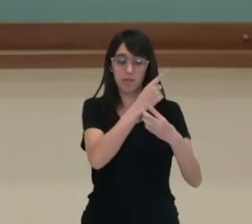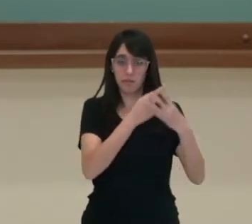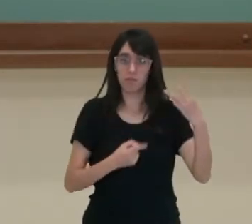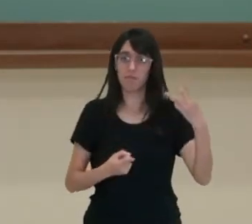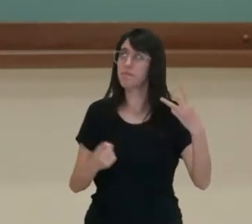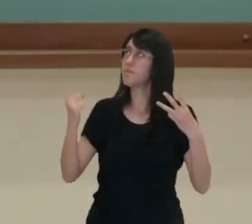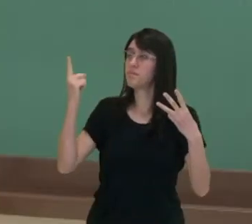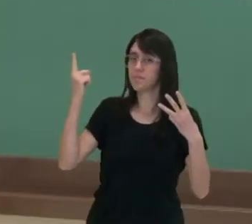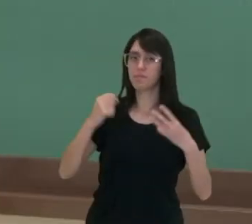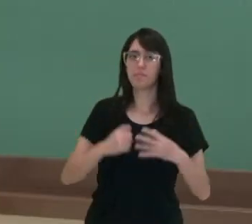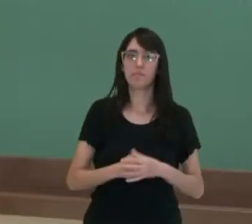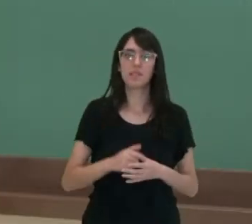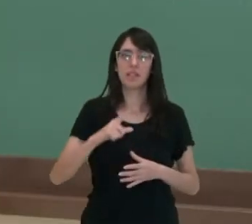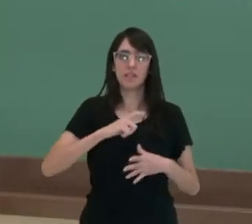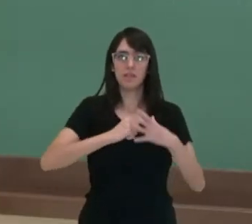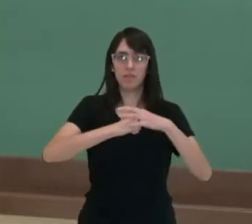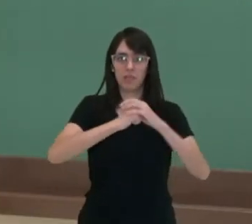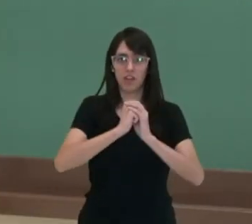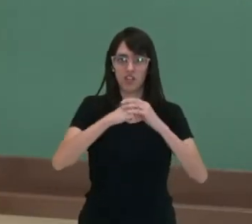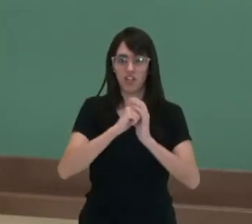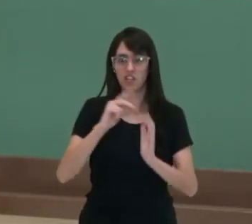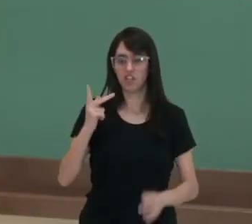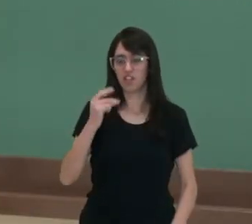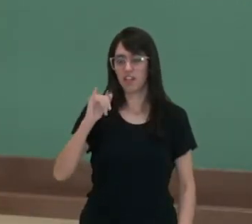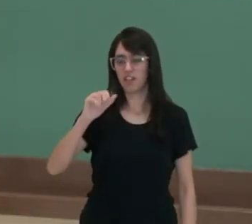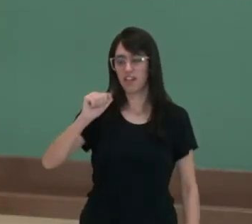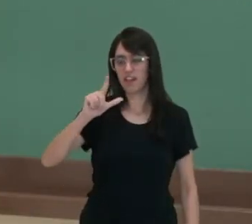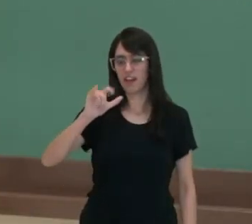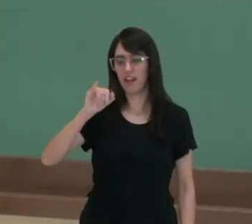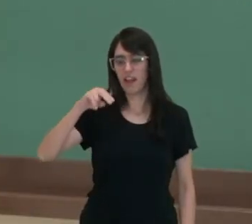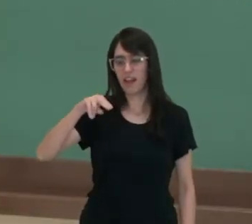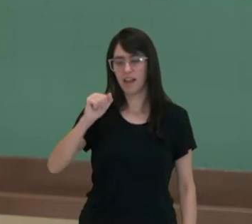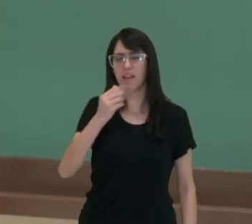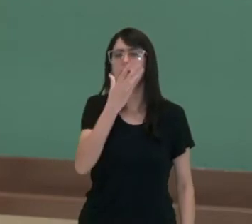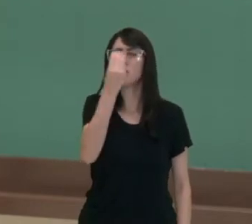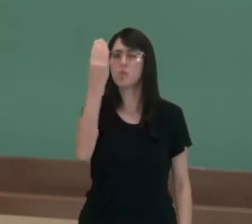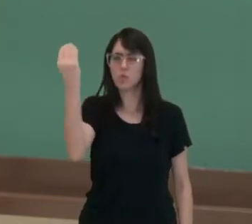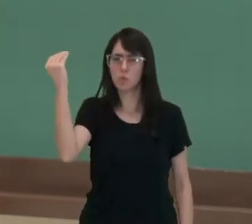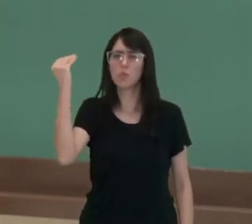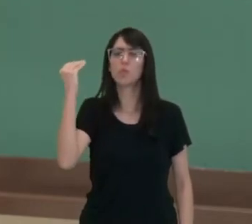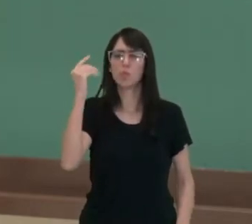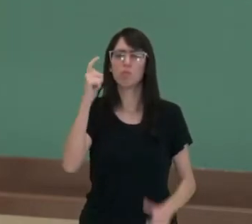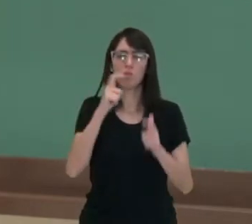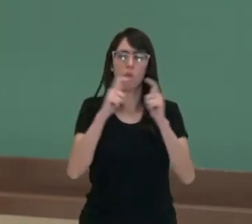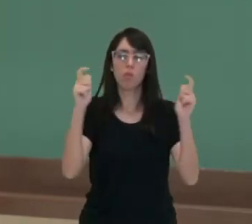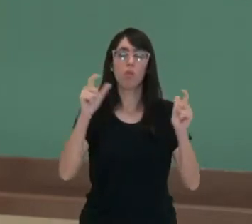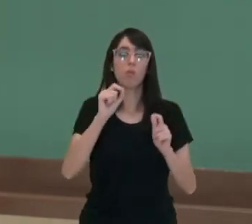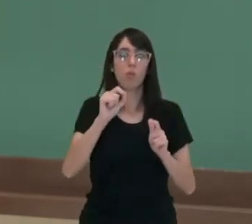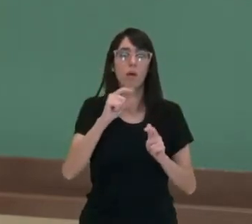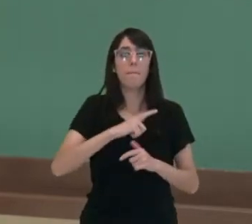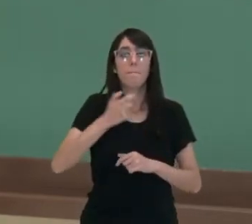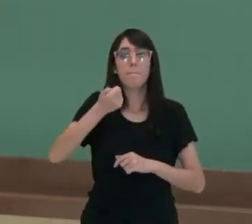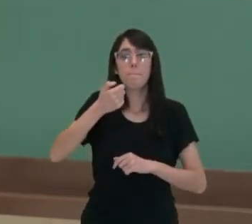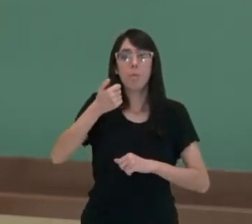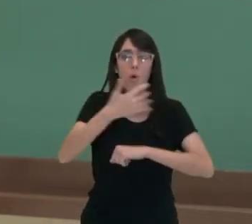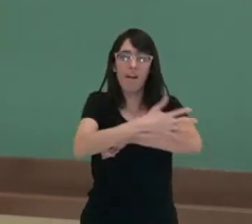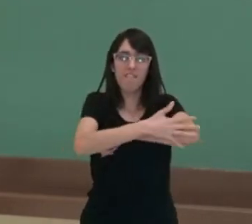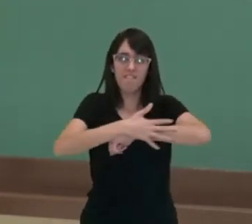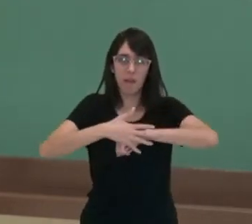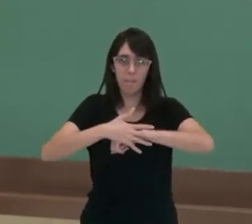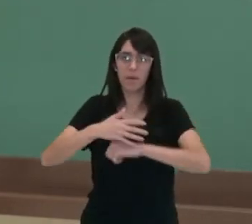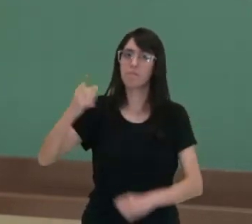cartilagem hialina é o tecido cartilaginoso mais comum. Ele possui poucas fibras. Não observem na imagem